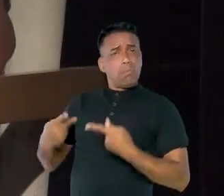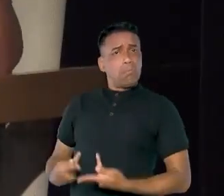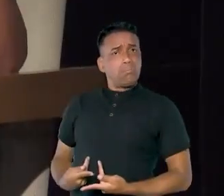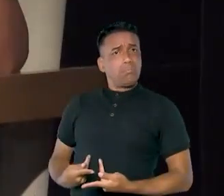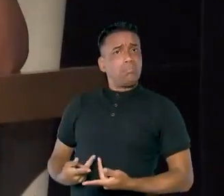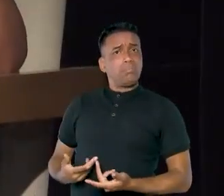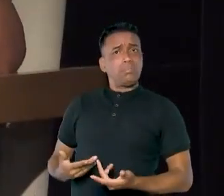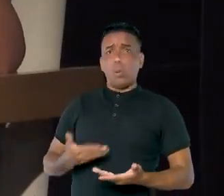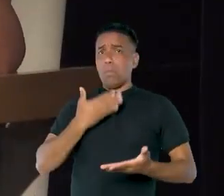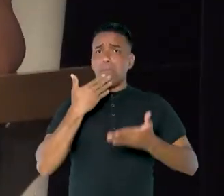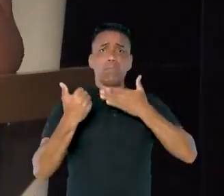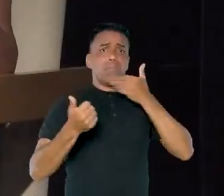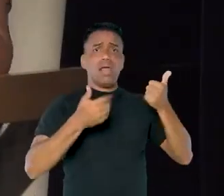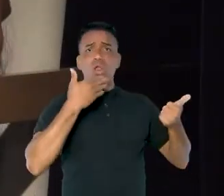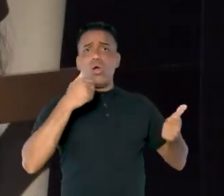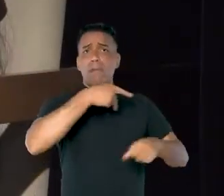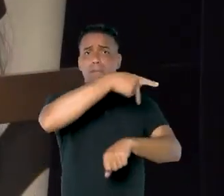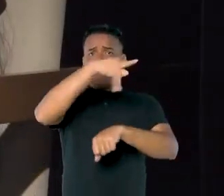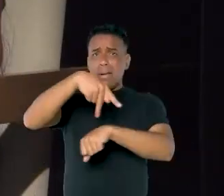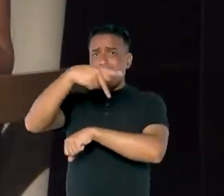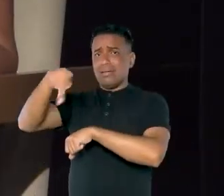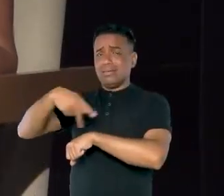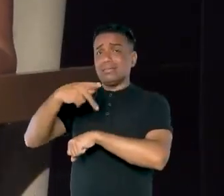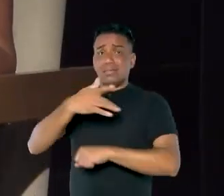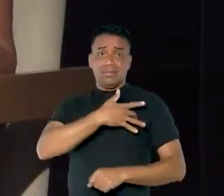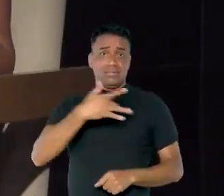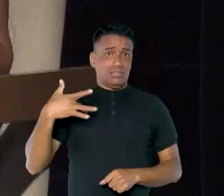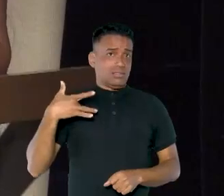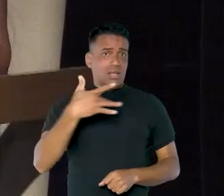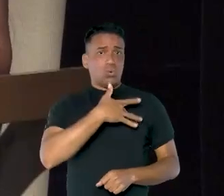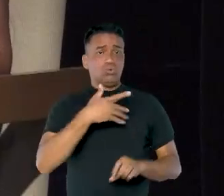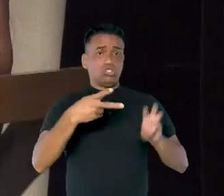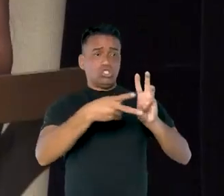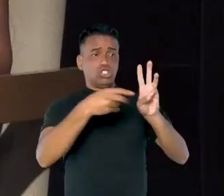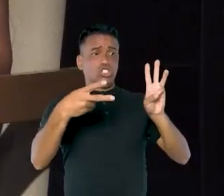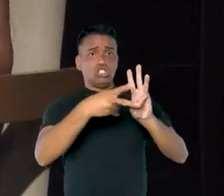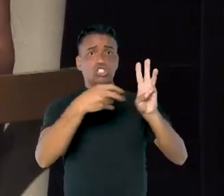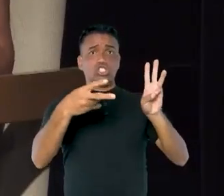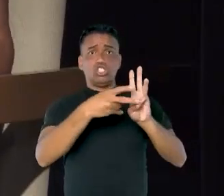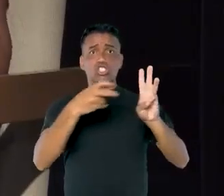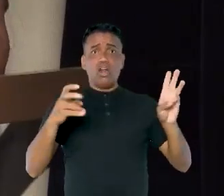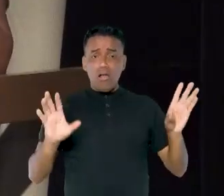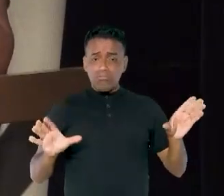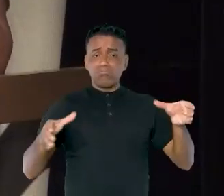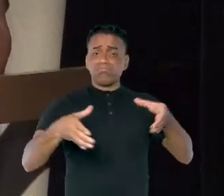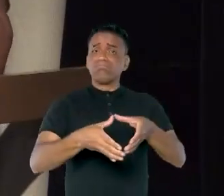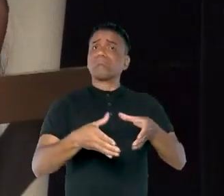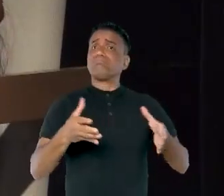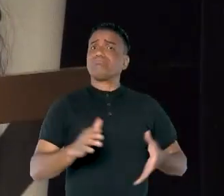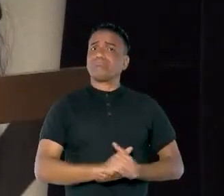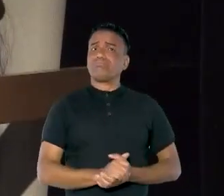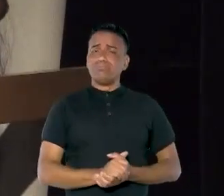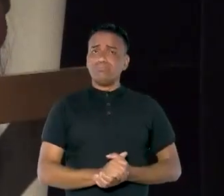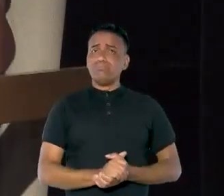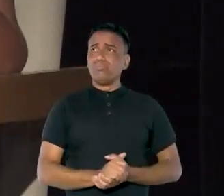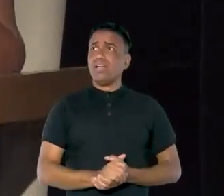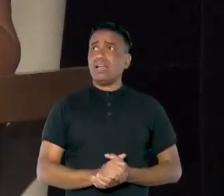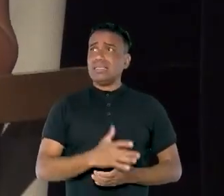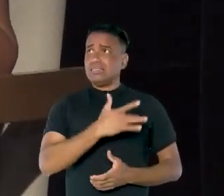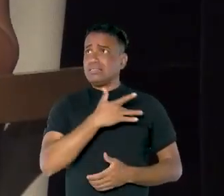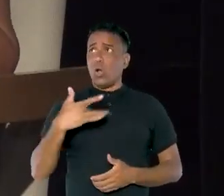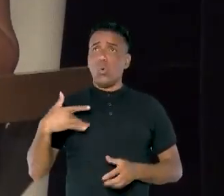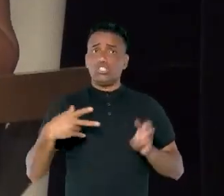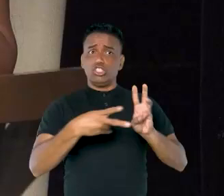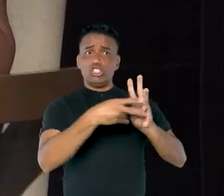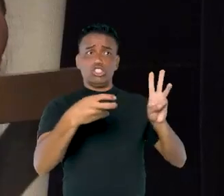melhores países desenvolvidos. A saúde indígena ela é coletiva. A saúde indígena ela não é como...